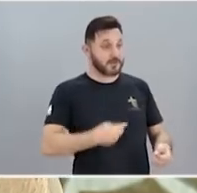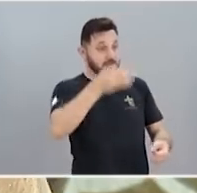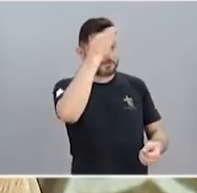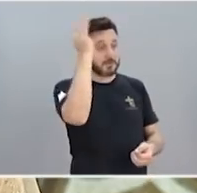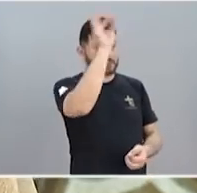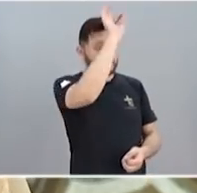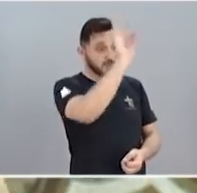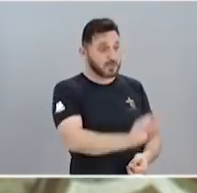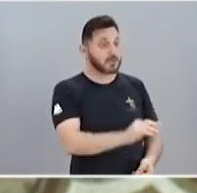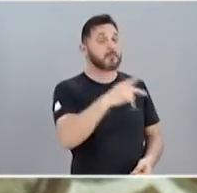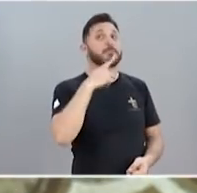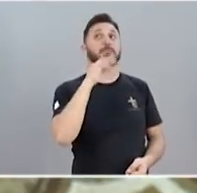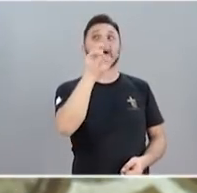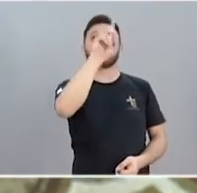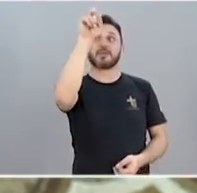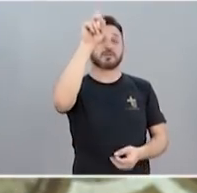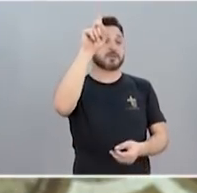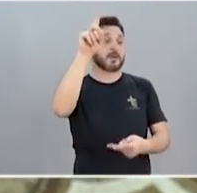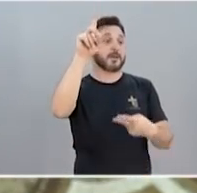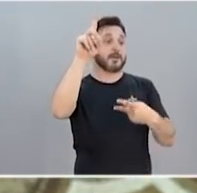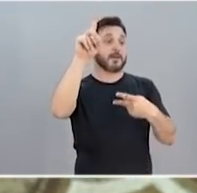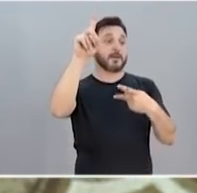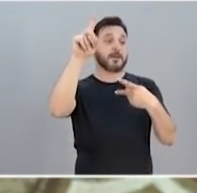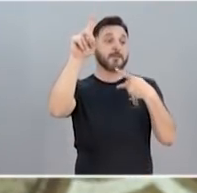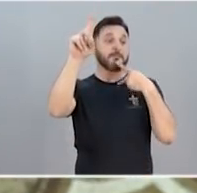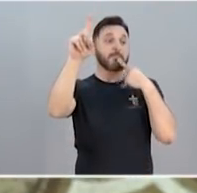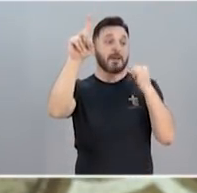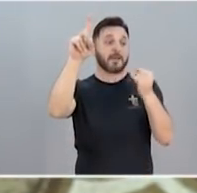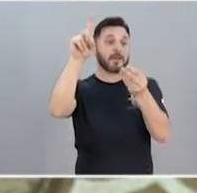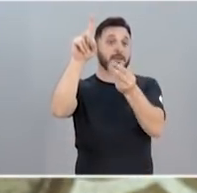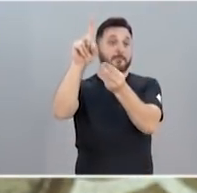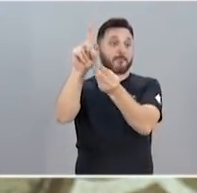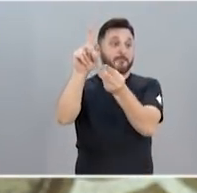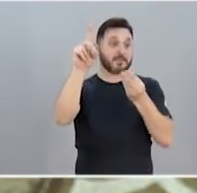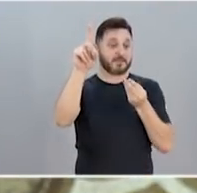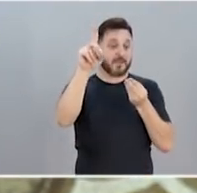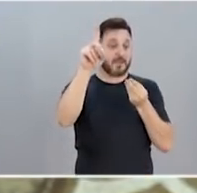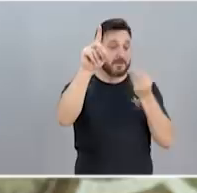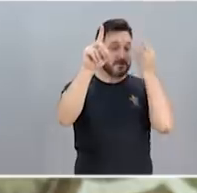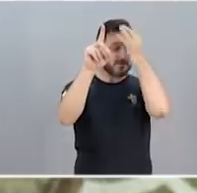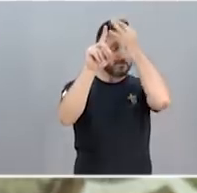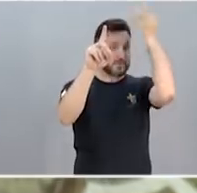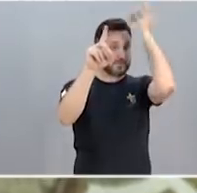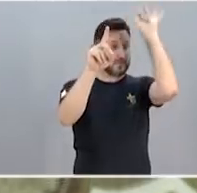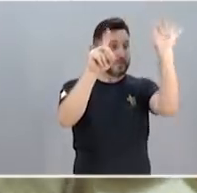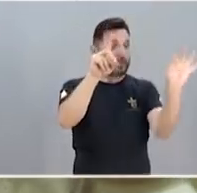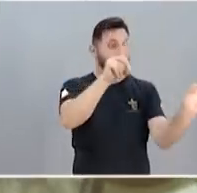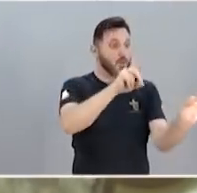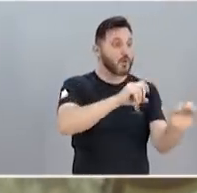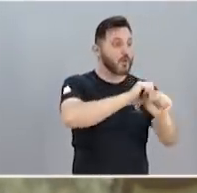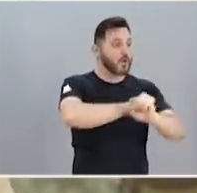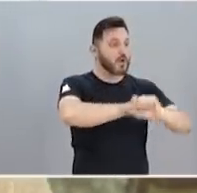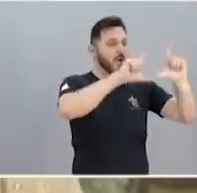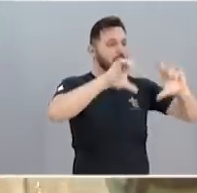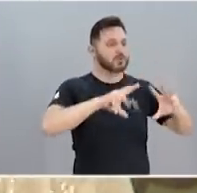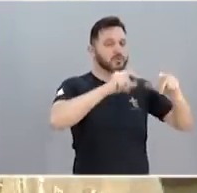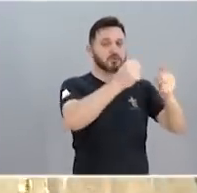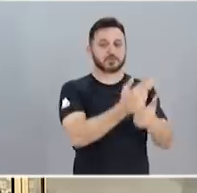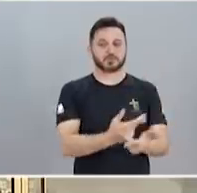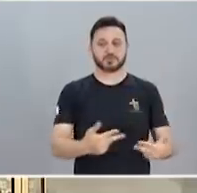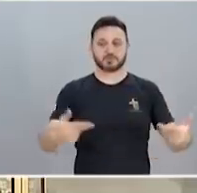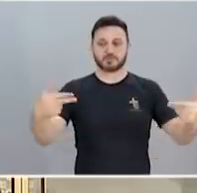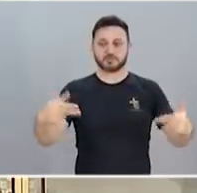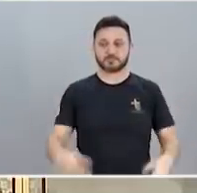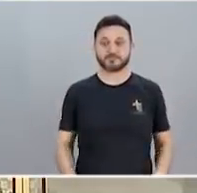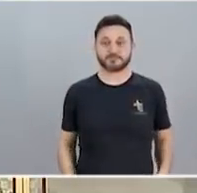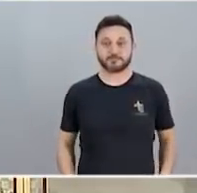O Pai mandará em meu nome o Espírito Santo, que irá vos esclarecer todas as coisas.